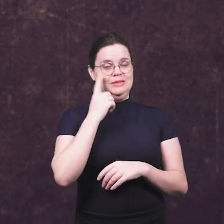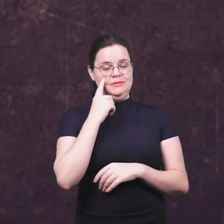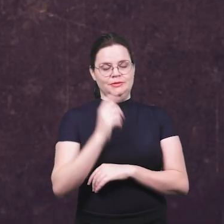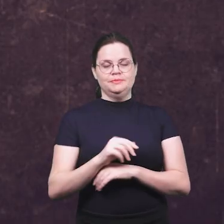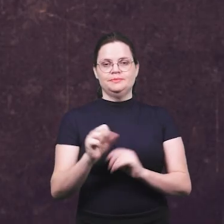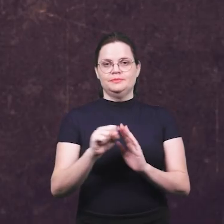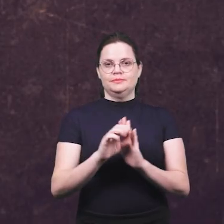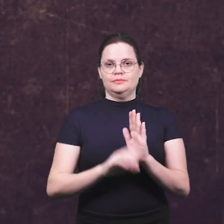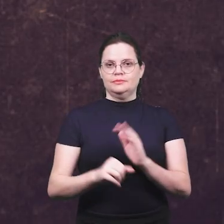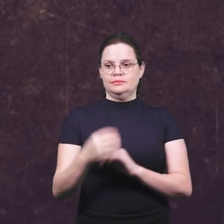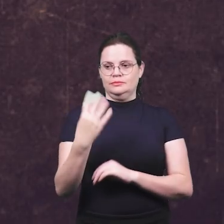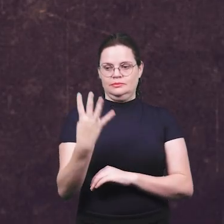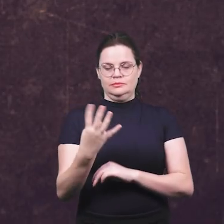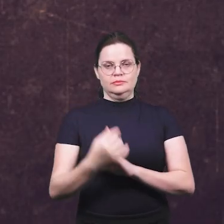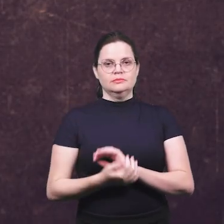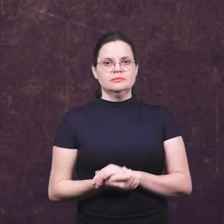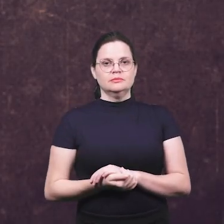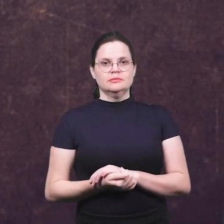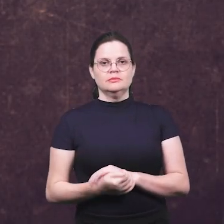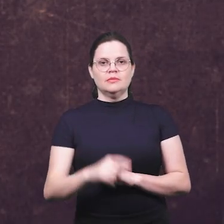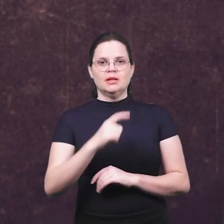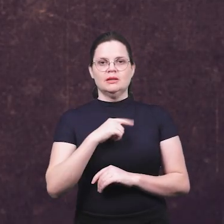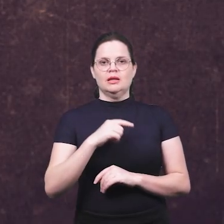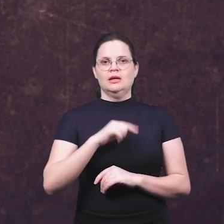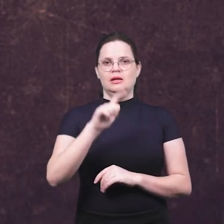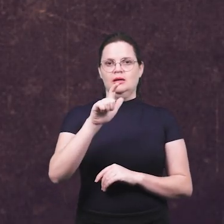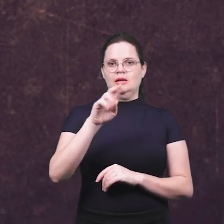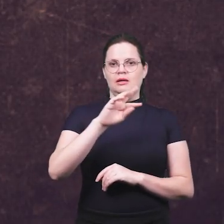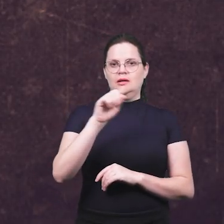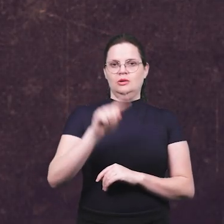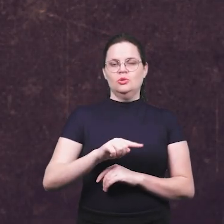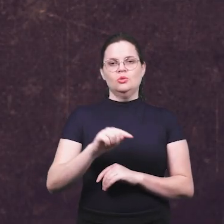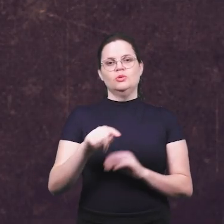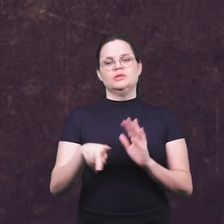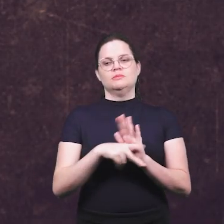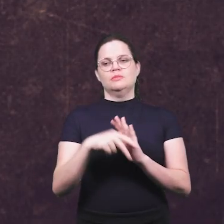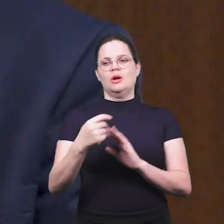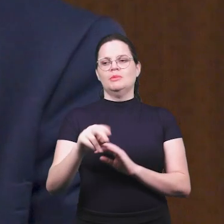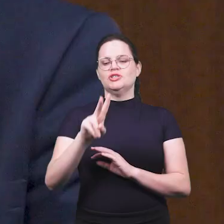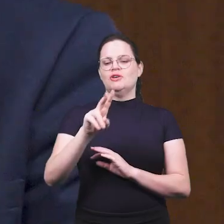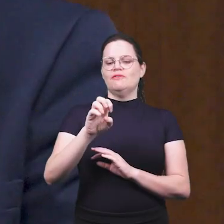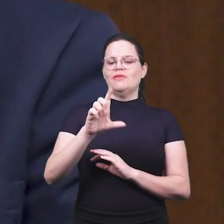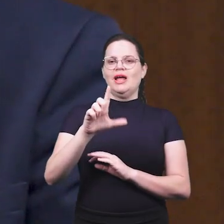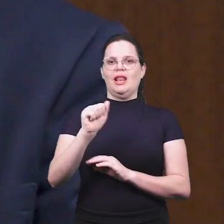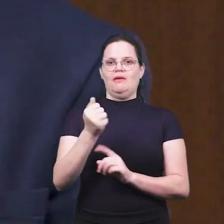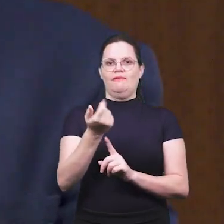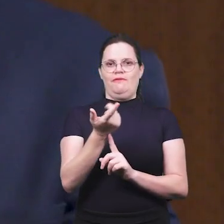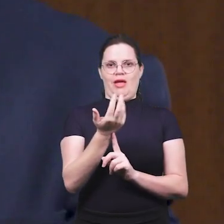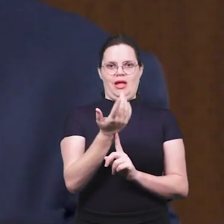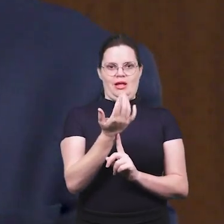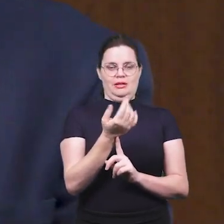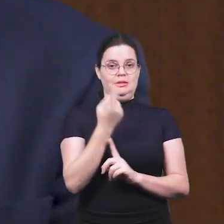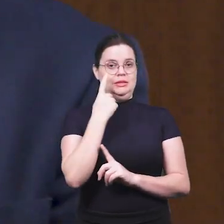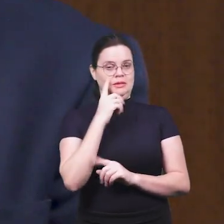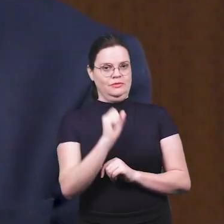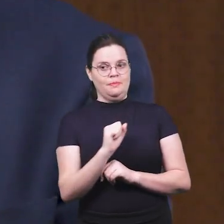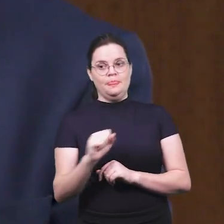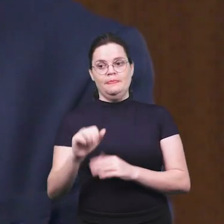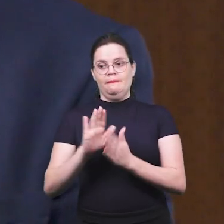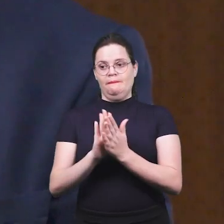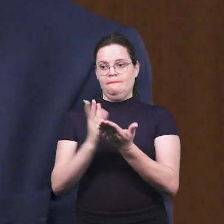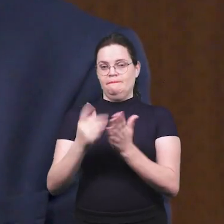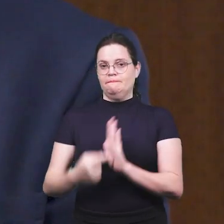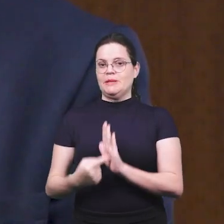século IV, o uso de velas. O que a palavra fala? Fala da candeia, fala lá do castiçal, que tinha que renovar o